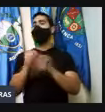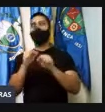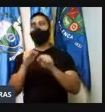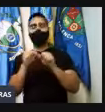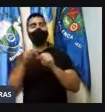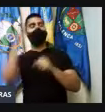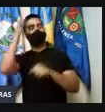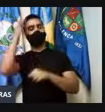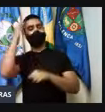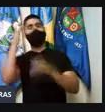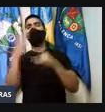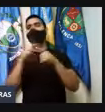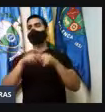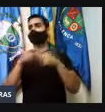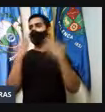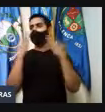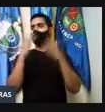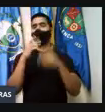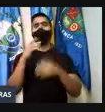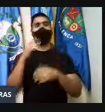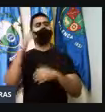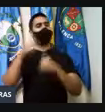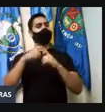parabéns ao vereador doutor Saulo.